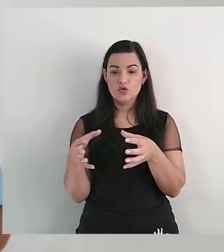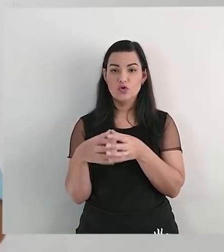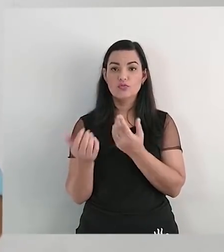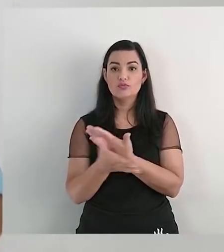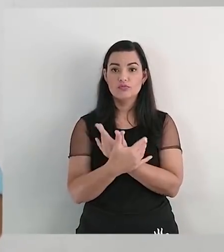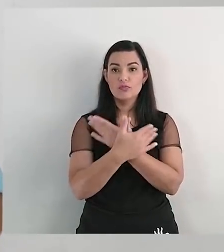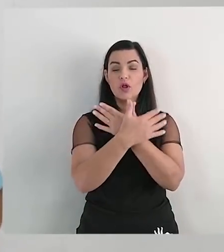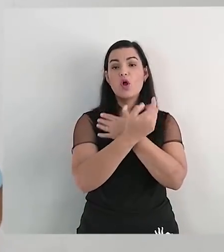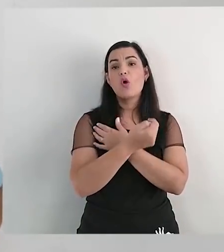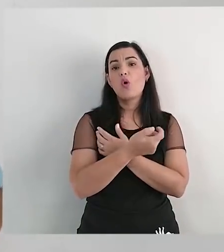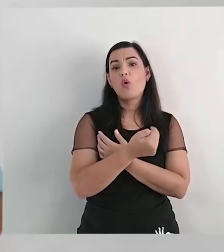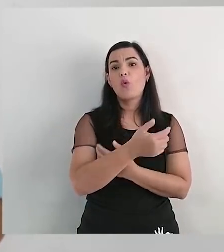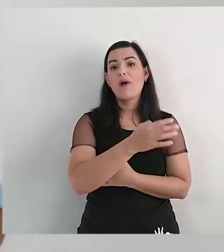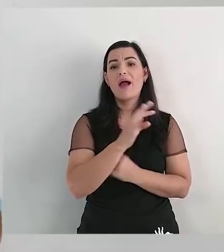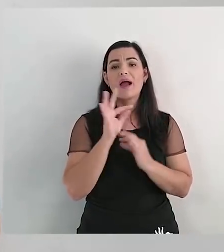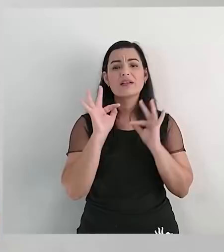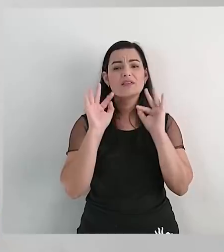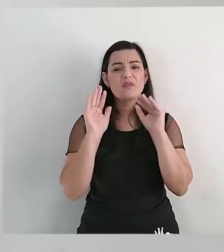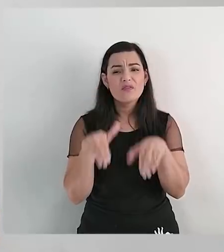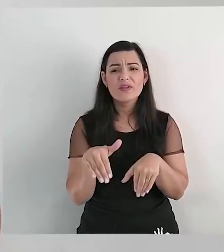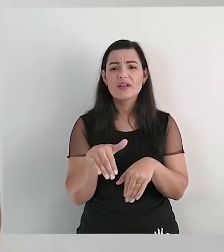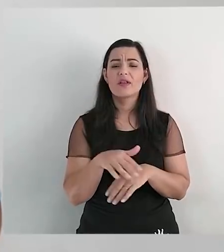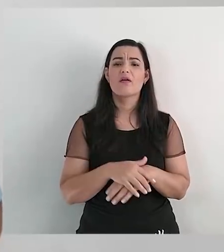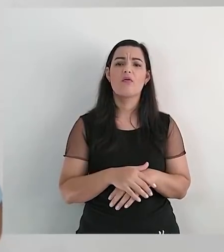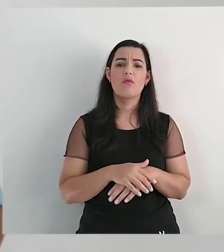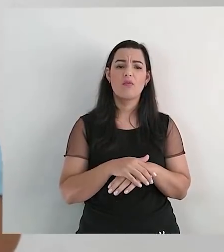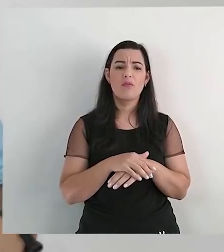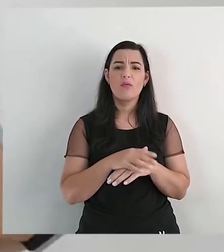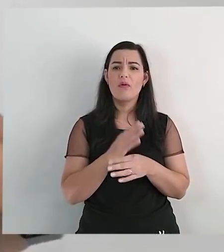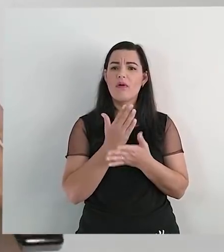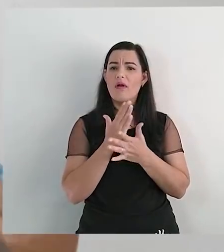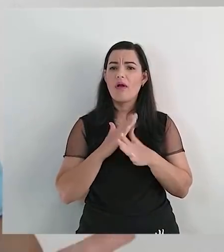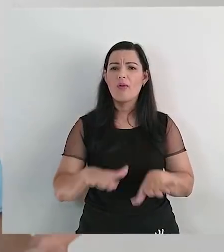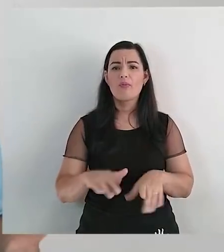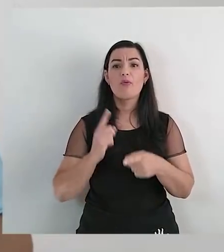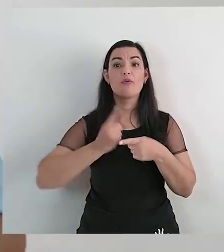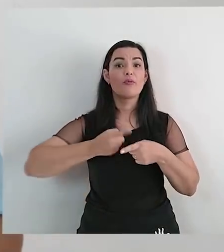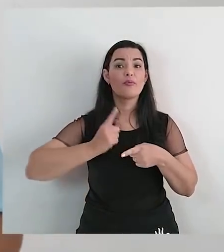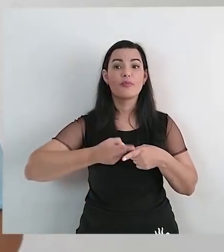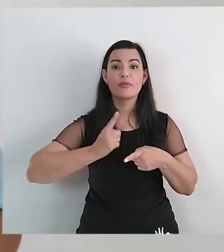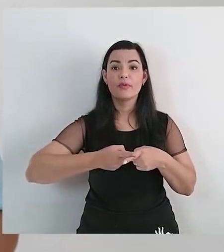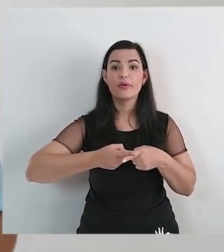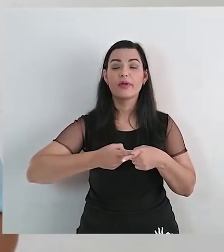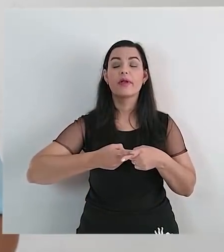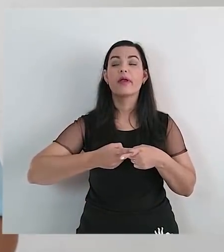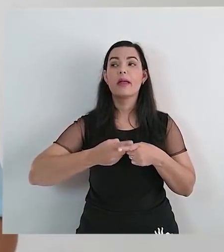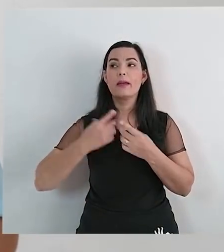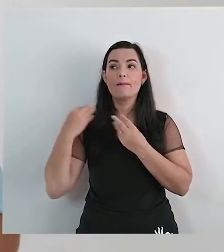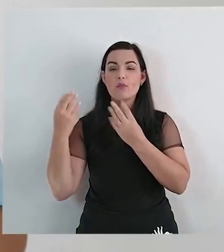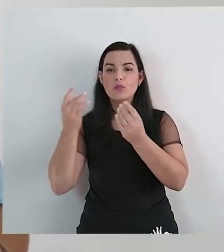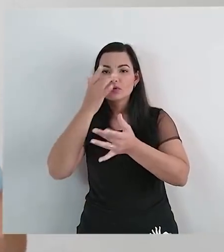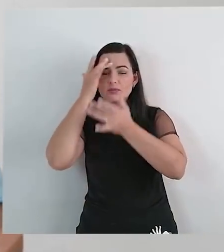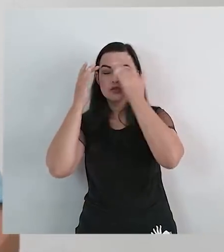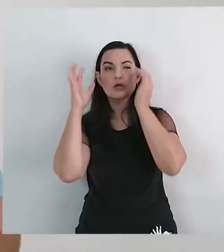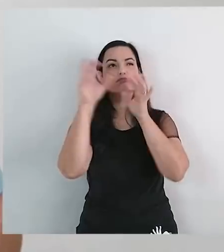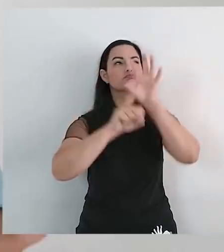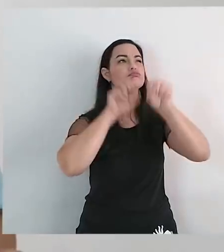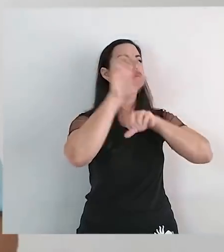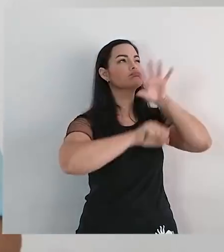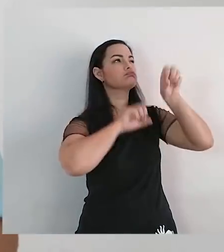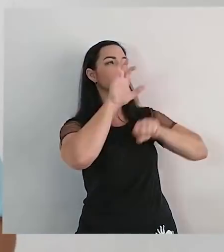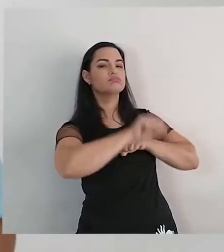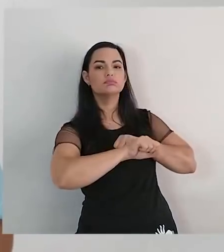extinção, exatamente por causa desse tráfico ilegal, dessa perseguição que acaba